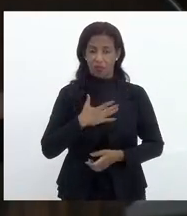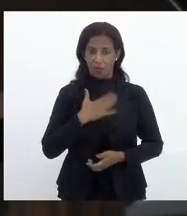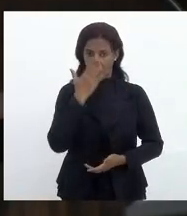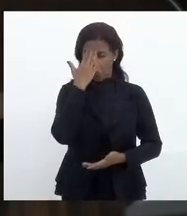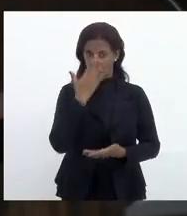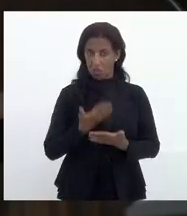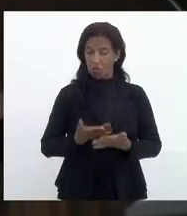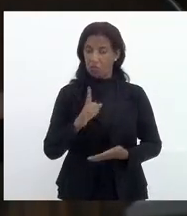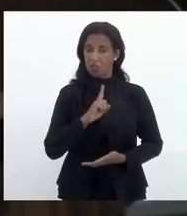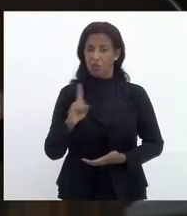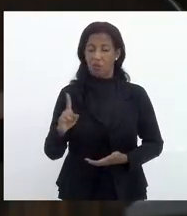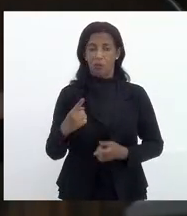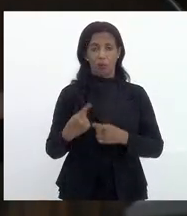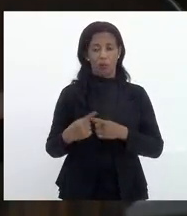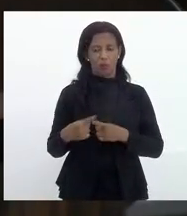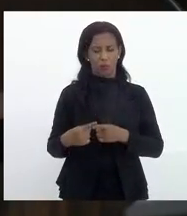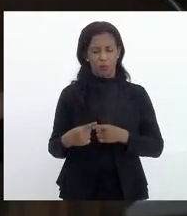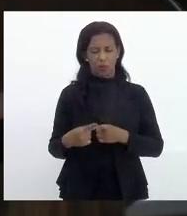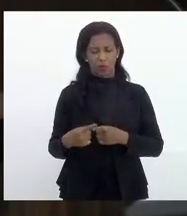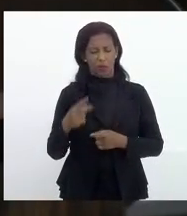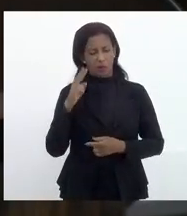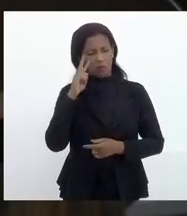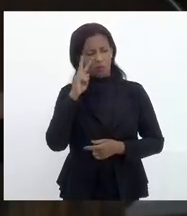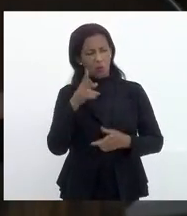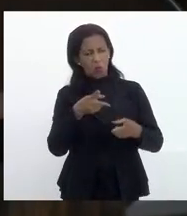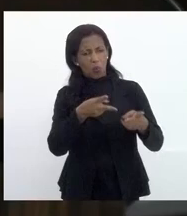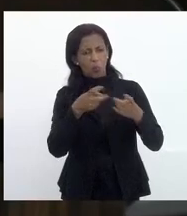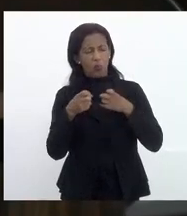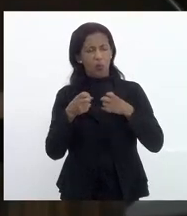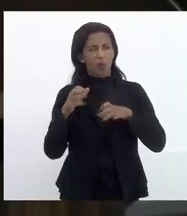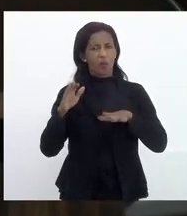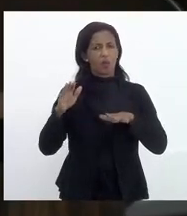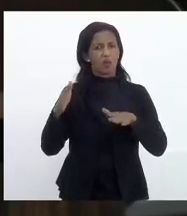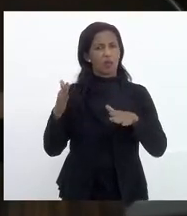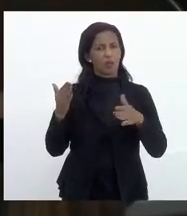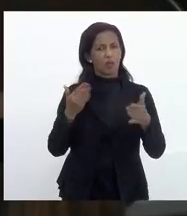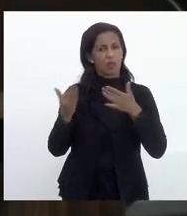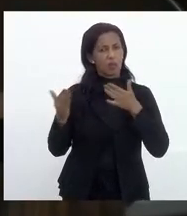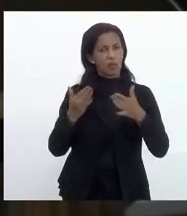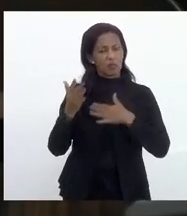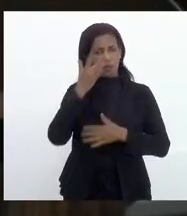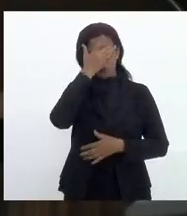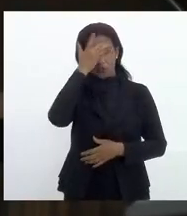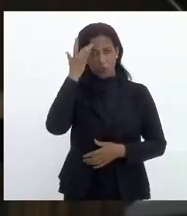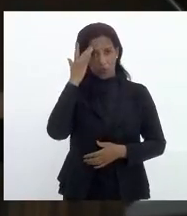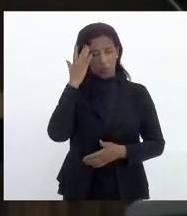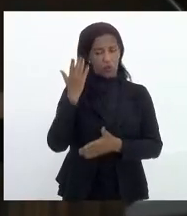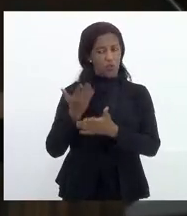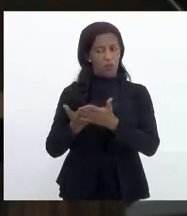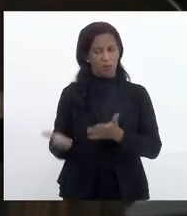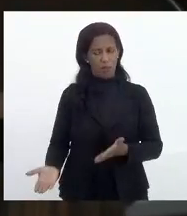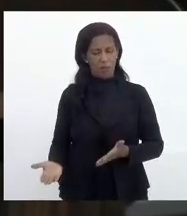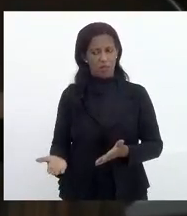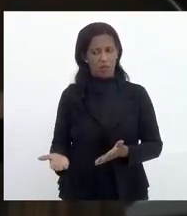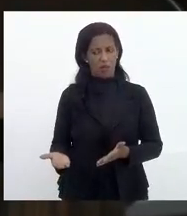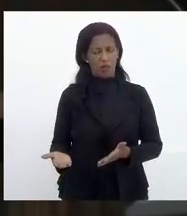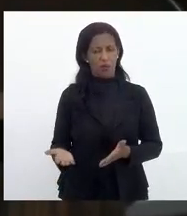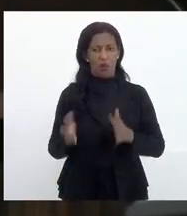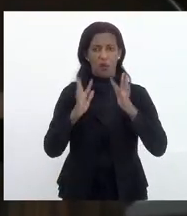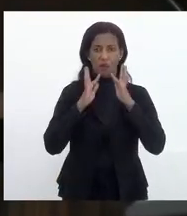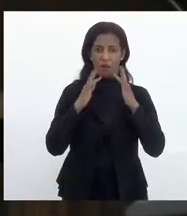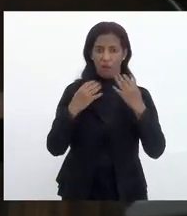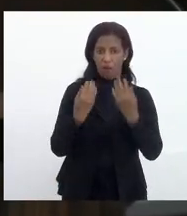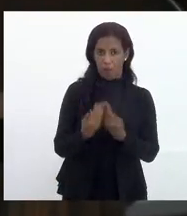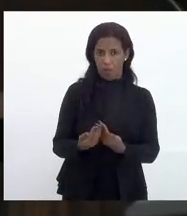acredito que não porque eu vejo que em relação aos as pessoas que perderam seu entes